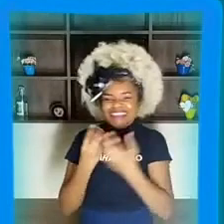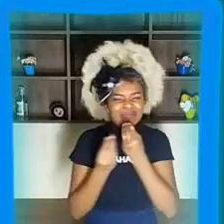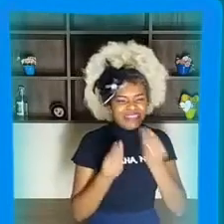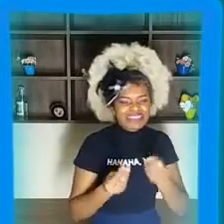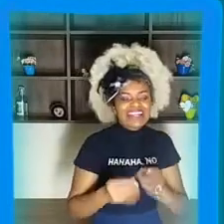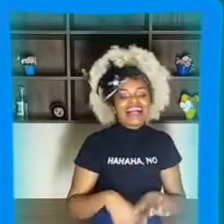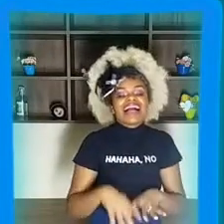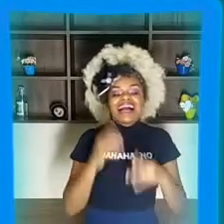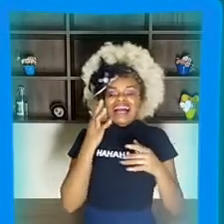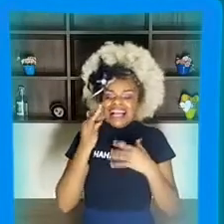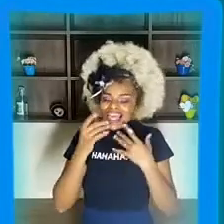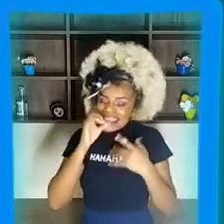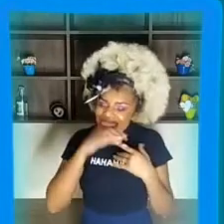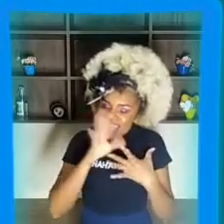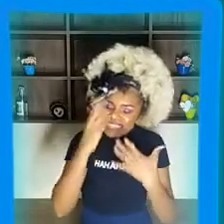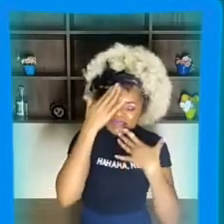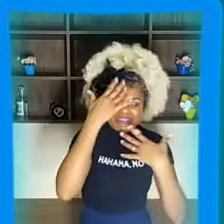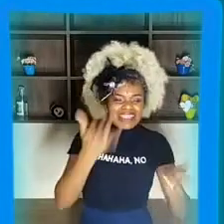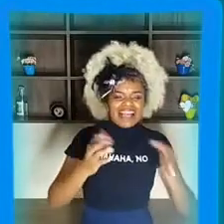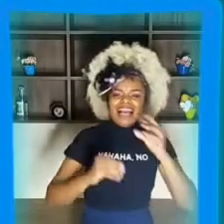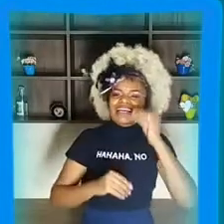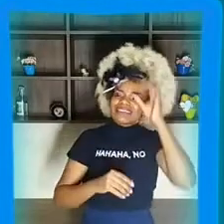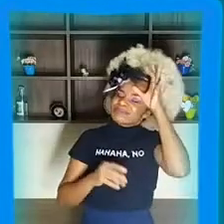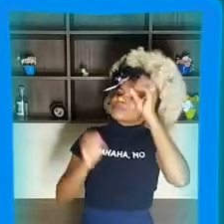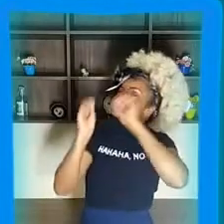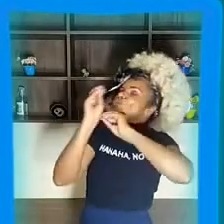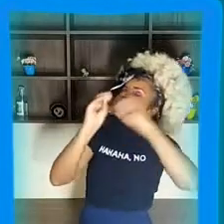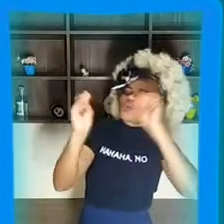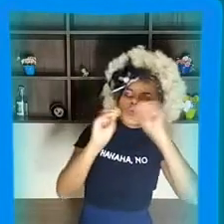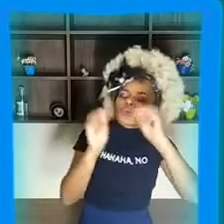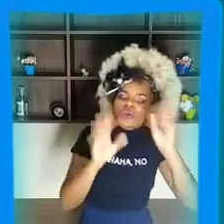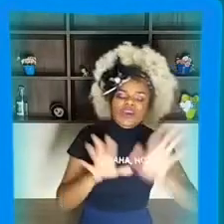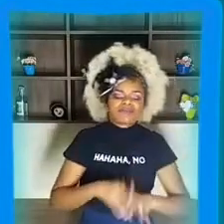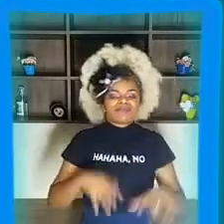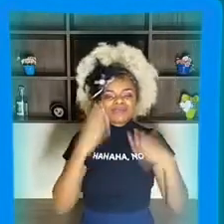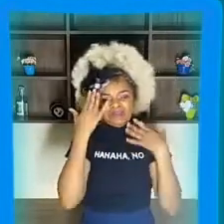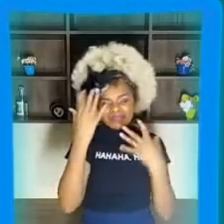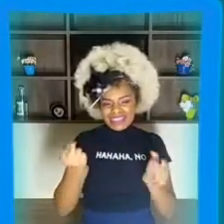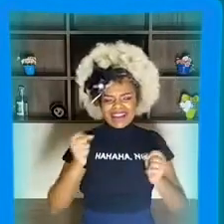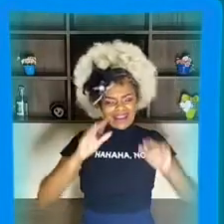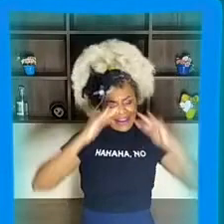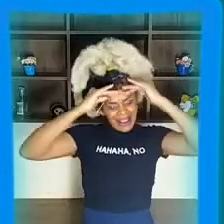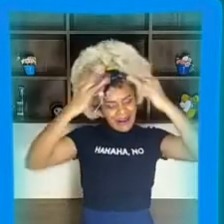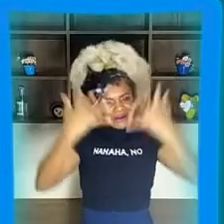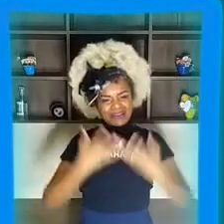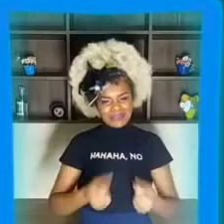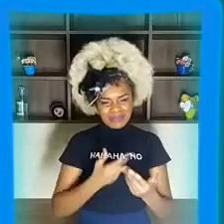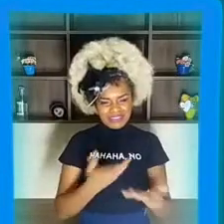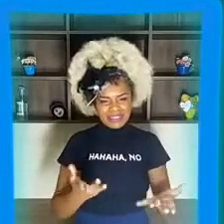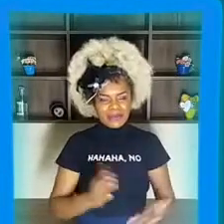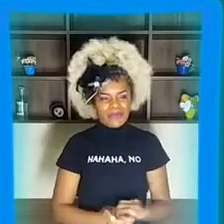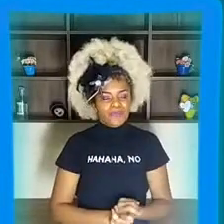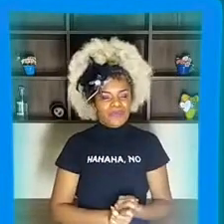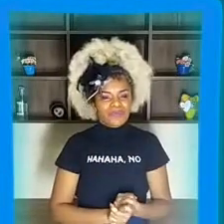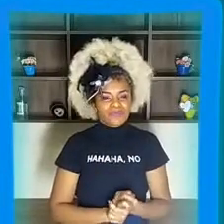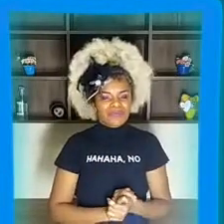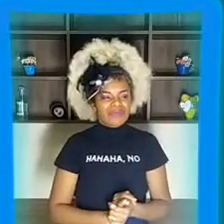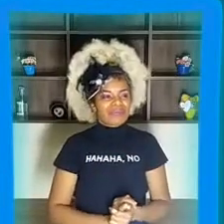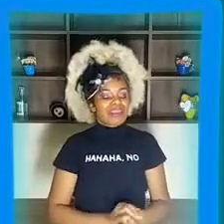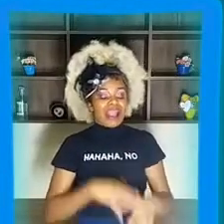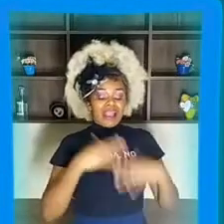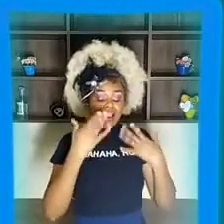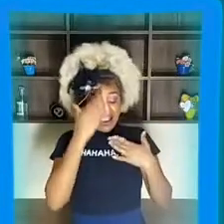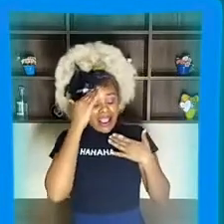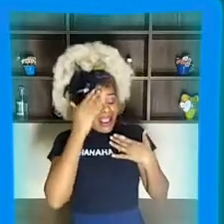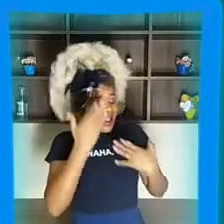Denis, obrigado, meu querido. Você tá, beijo. Eu tô pra estar aqui com a gente. Foi uma honra muito grande te receber, viu? Amigos, honra toda minha.